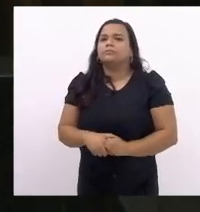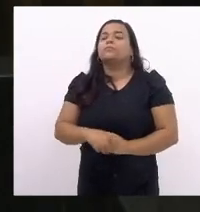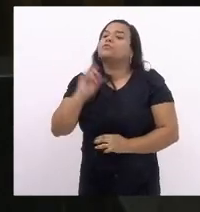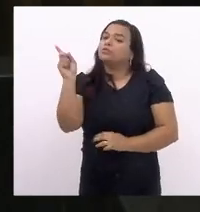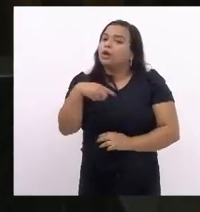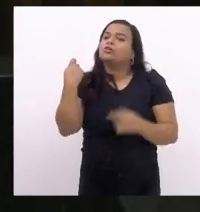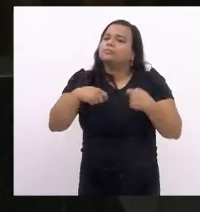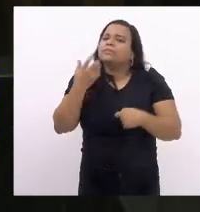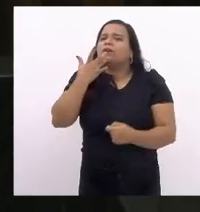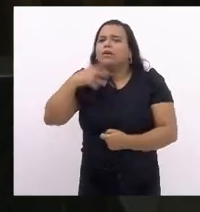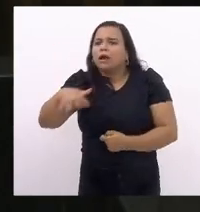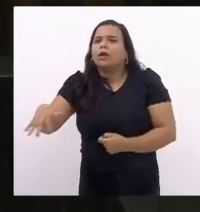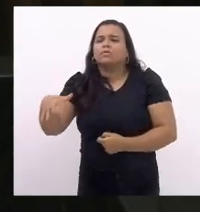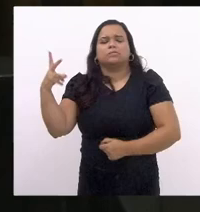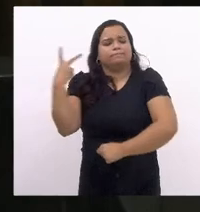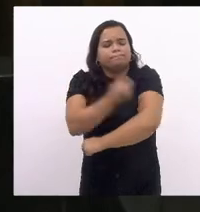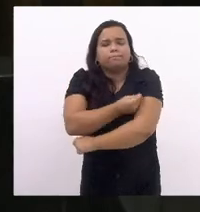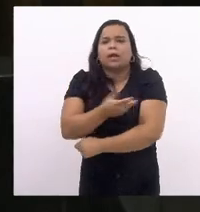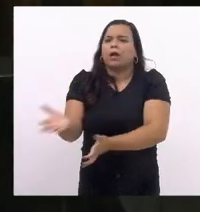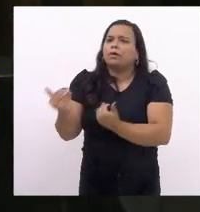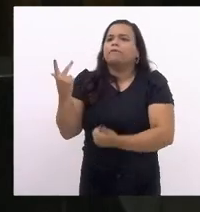vacinar nossas crianças, nossos adolescentes.